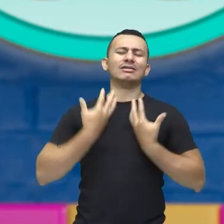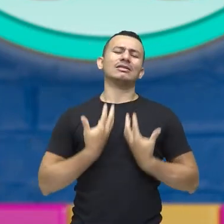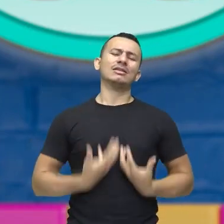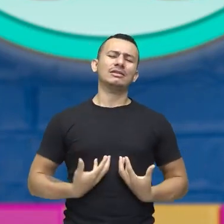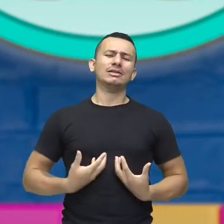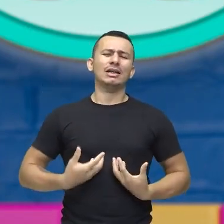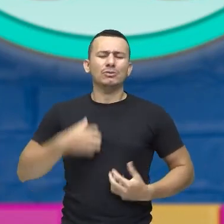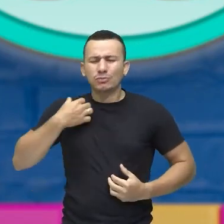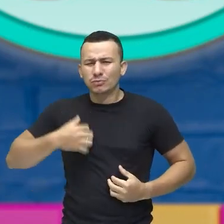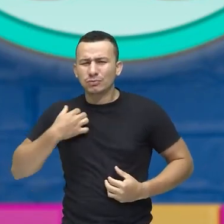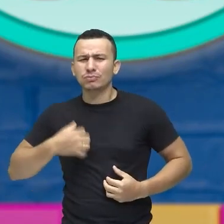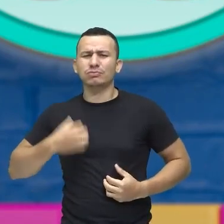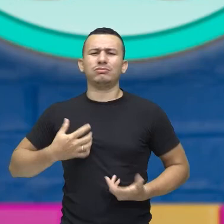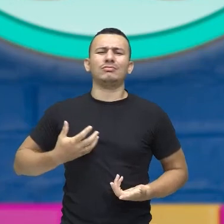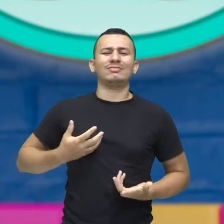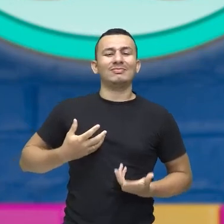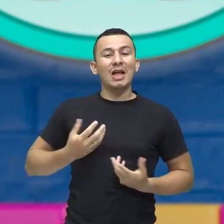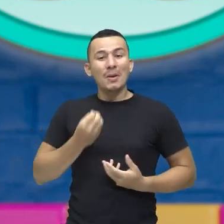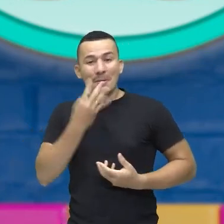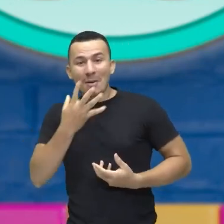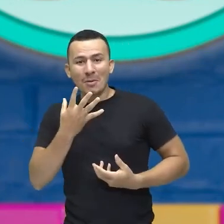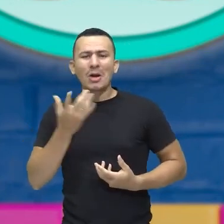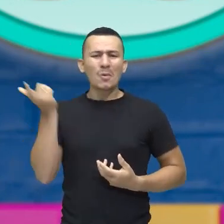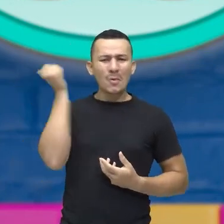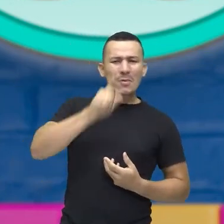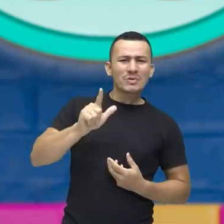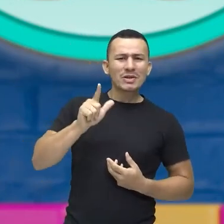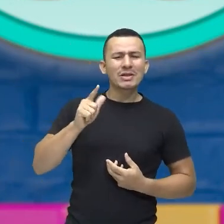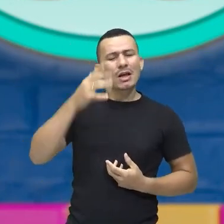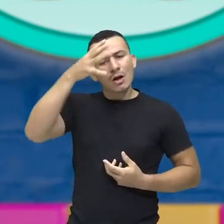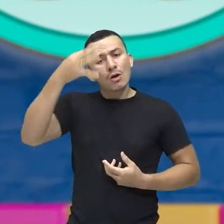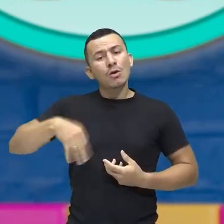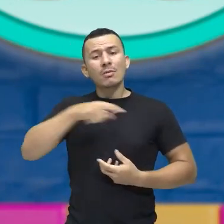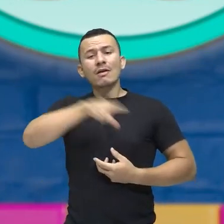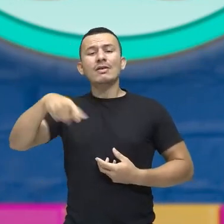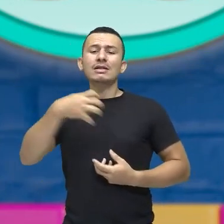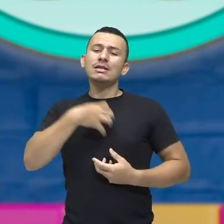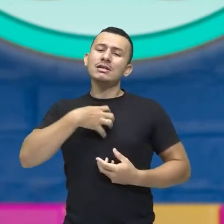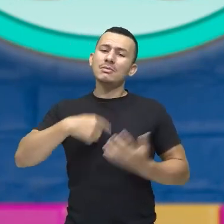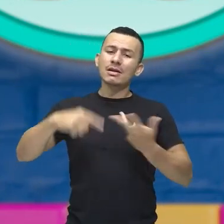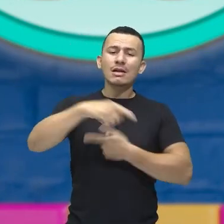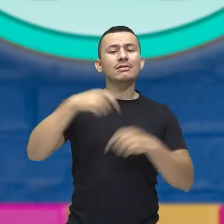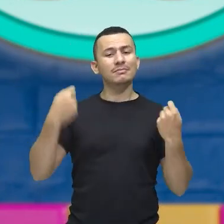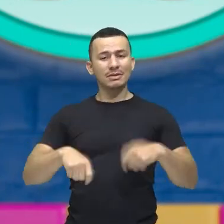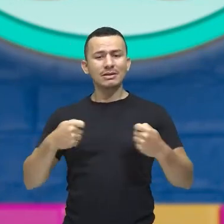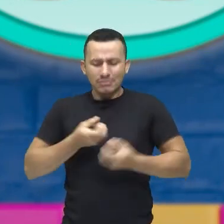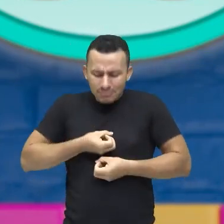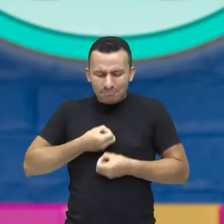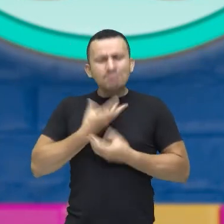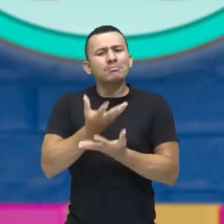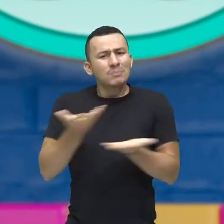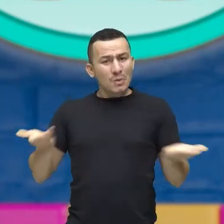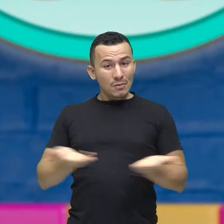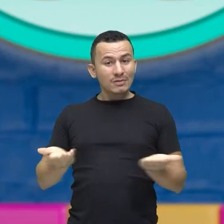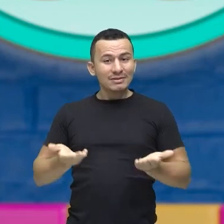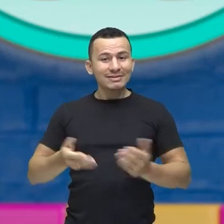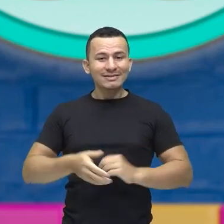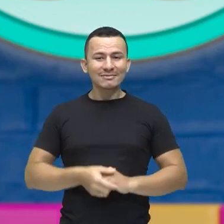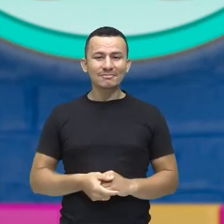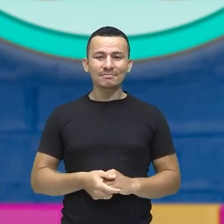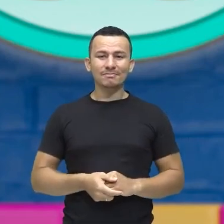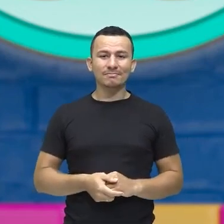cansado, estou estressado, estou satisfeito, estou saciado. Compreendo isso que eu estou sentindo, expresso, né?